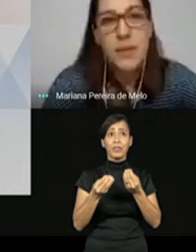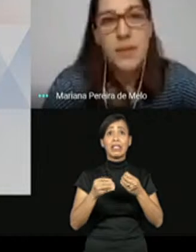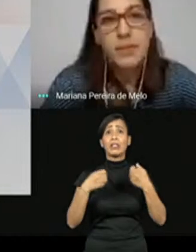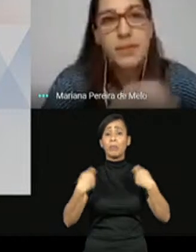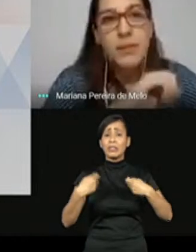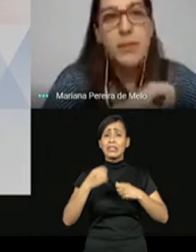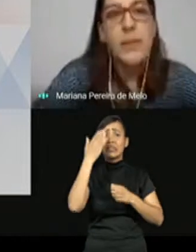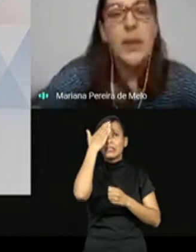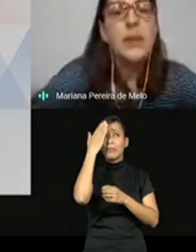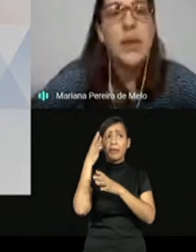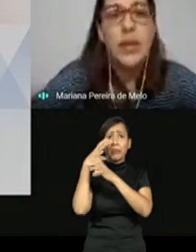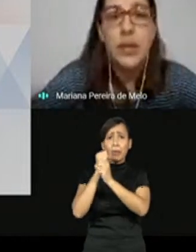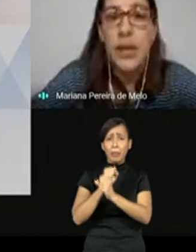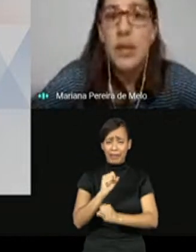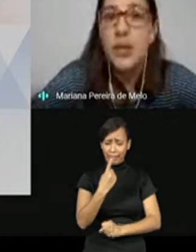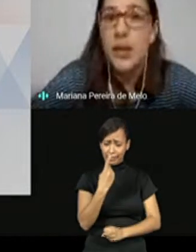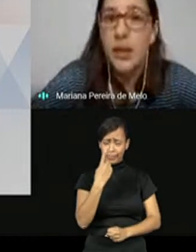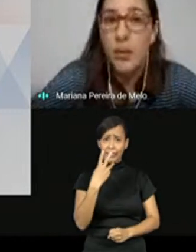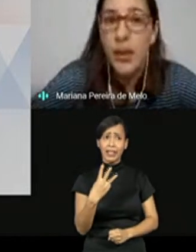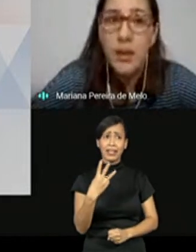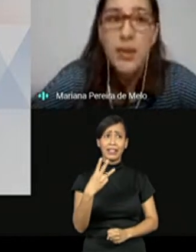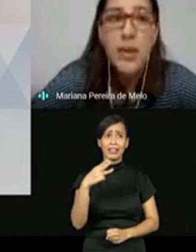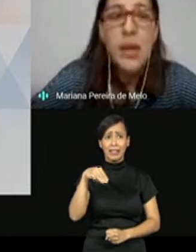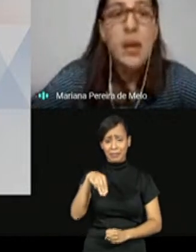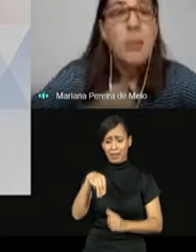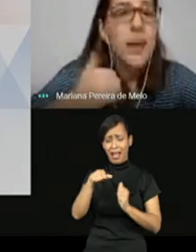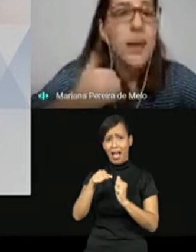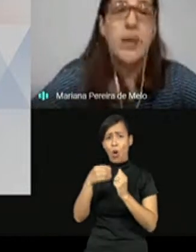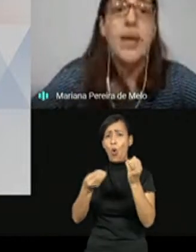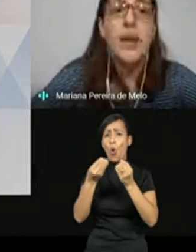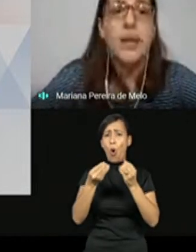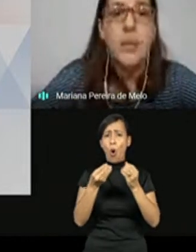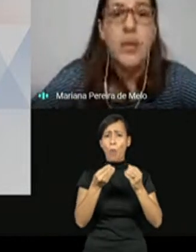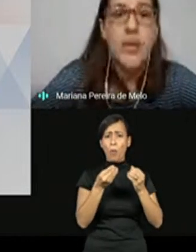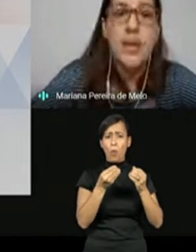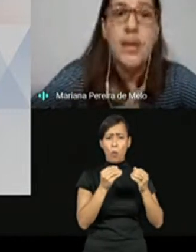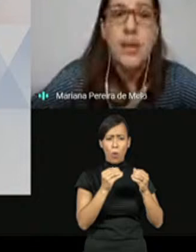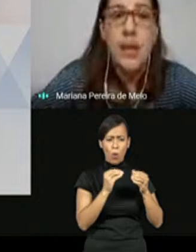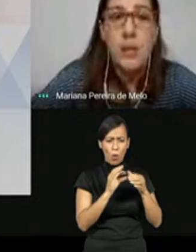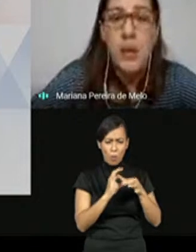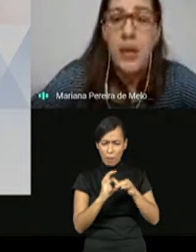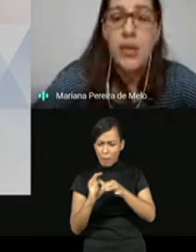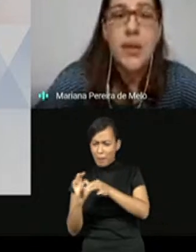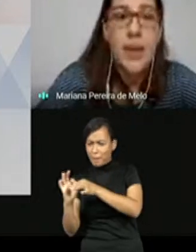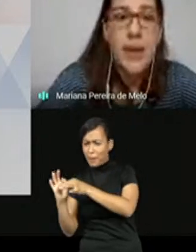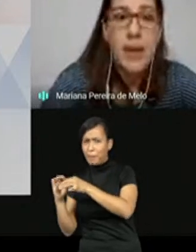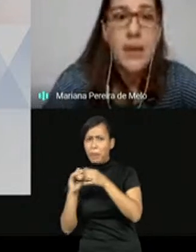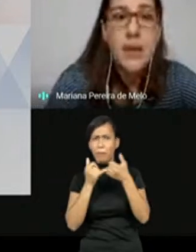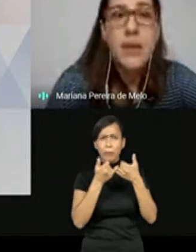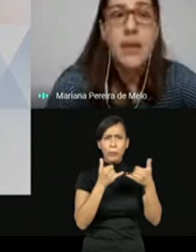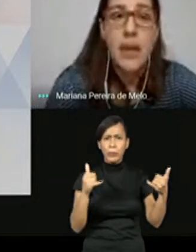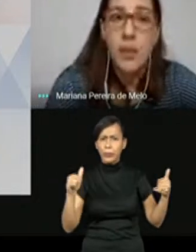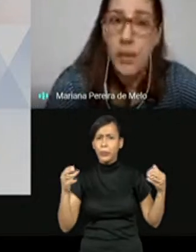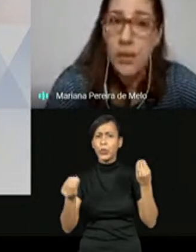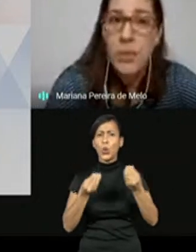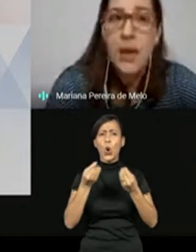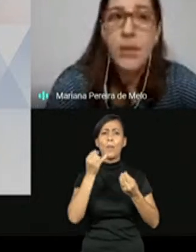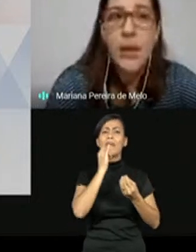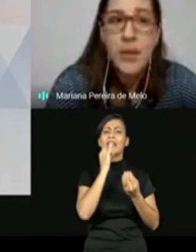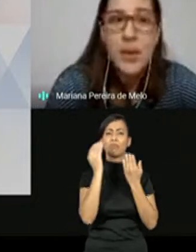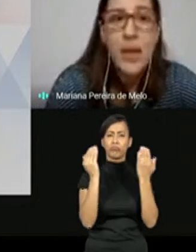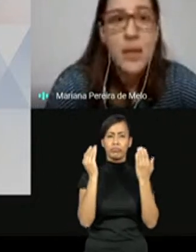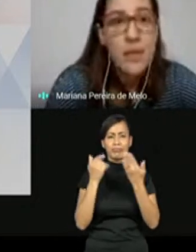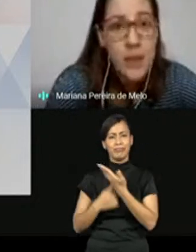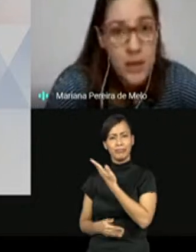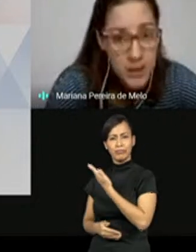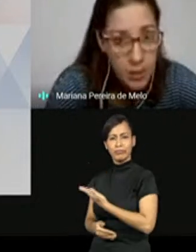mA. Então, a gente tem a medida da corrente, pelo enunciado ele me diz que tem uma média 10, segue uma normal,